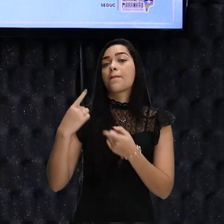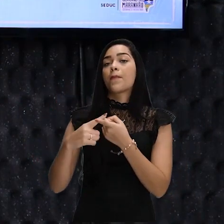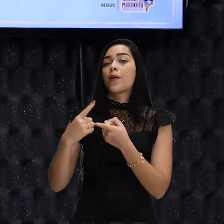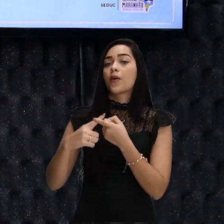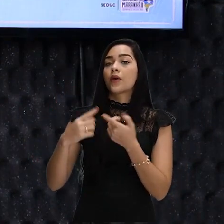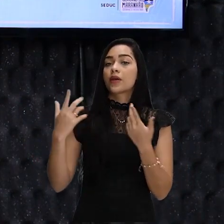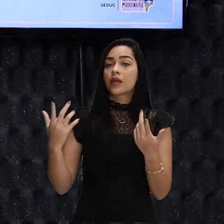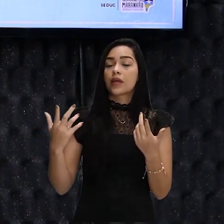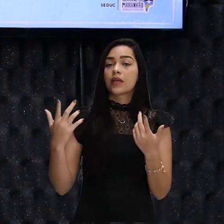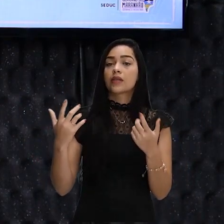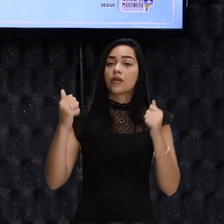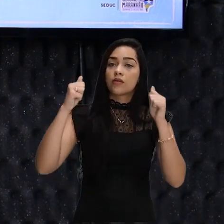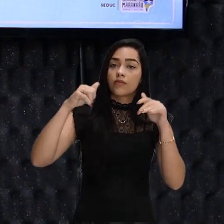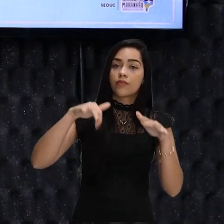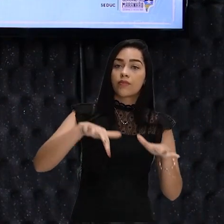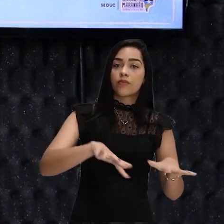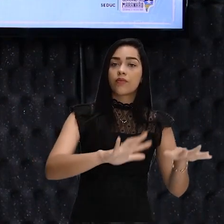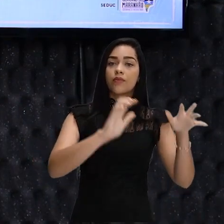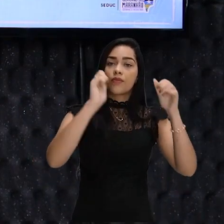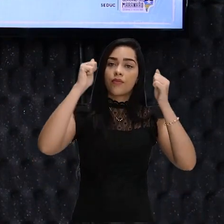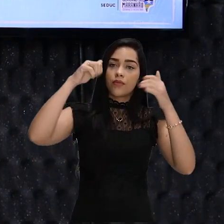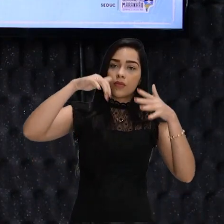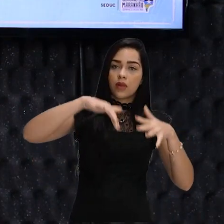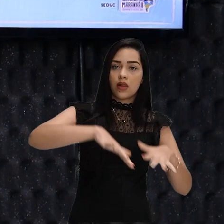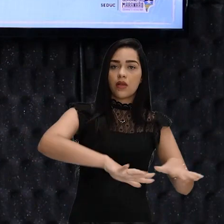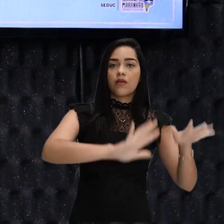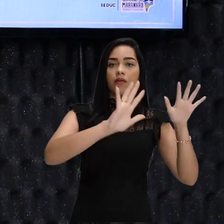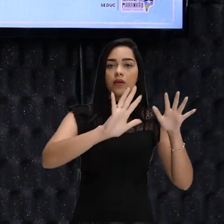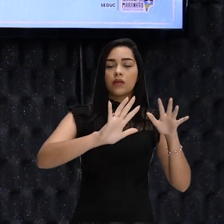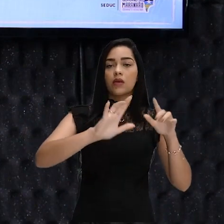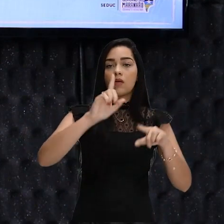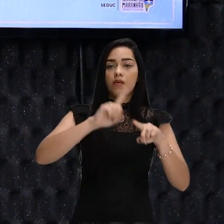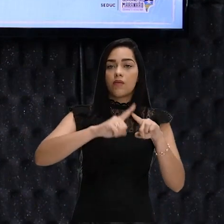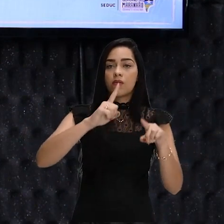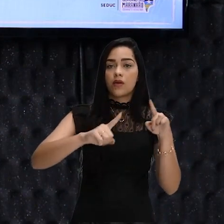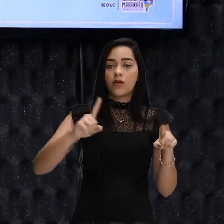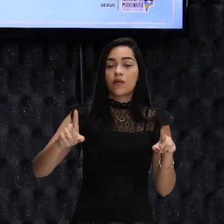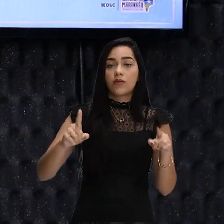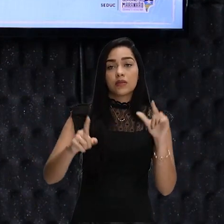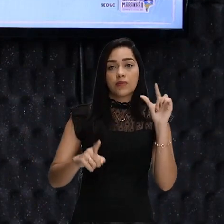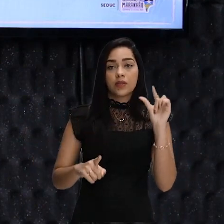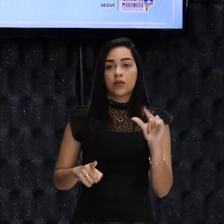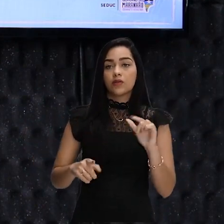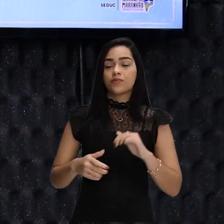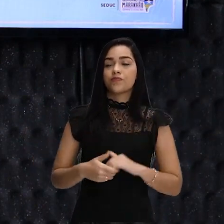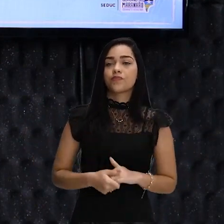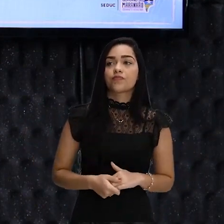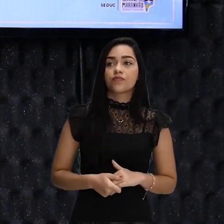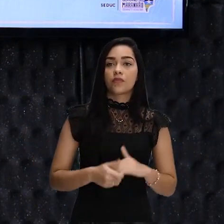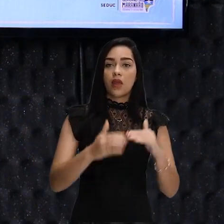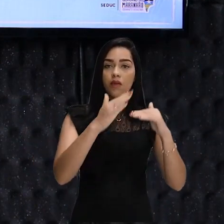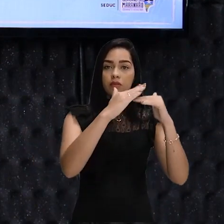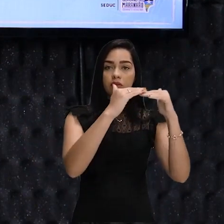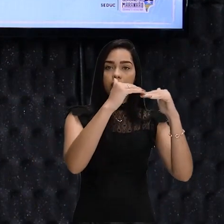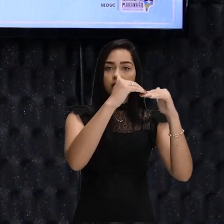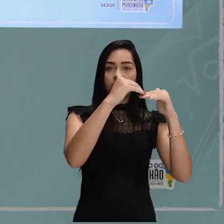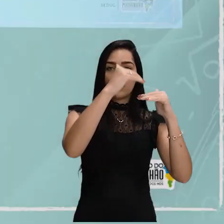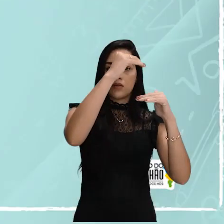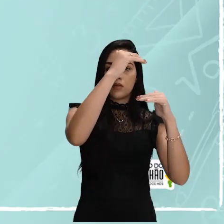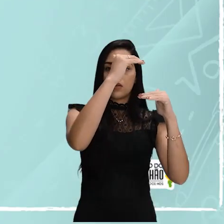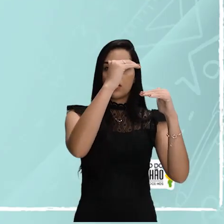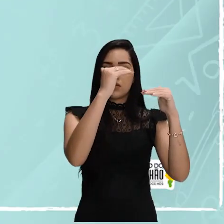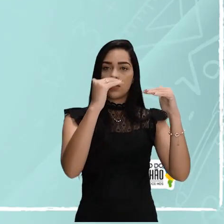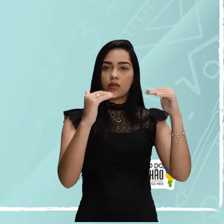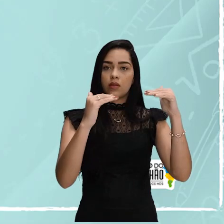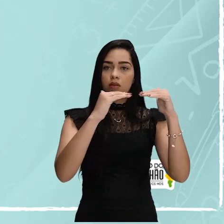essas algas elas estão constantemente sendo levadas. Então, a variabilidade ali vai ser menor. Já quando você desce aqui o curso do